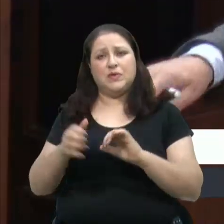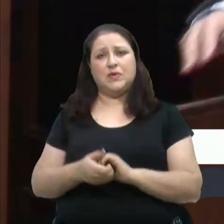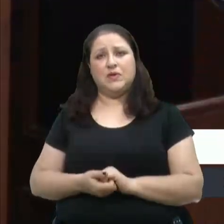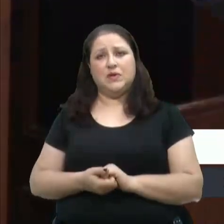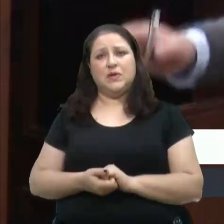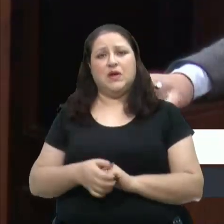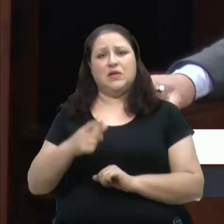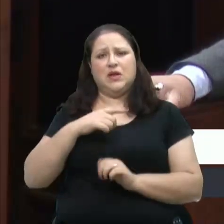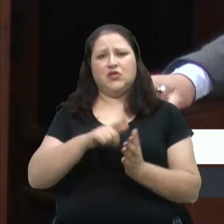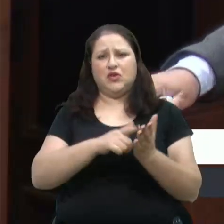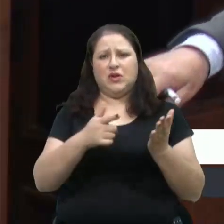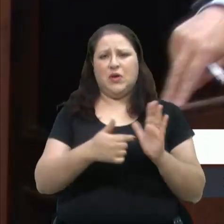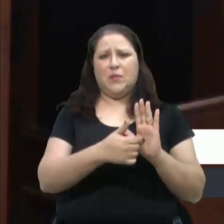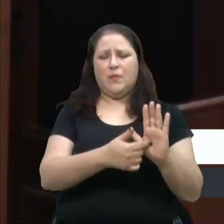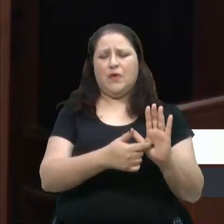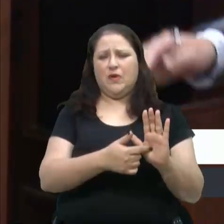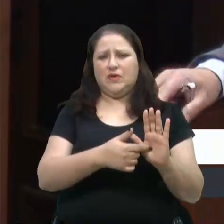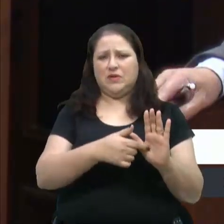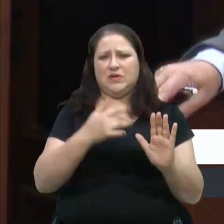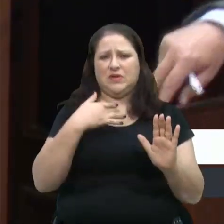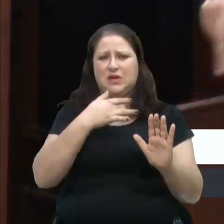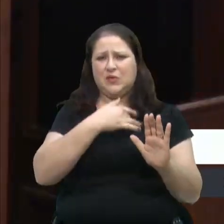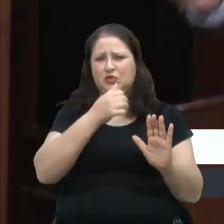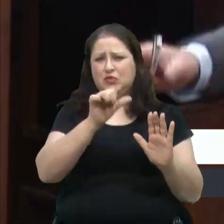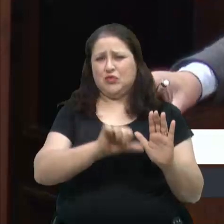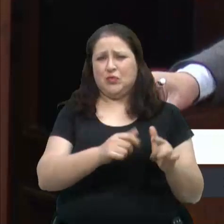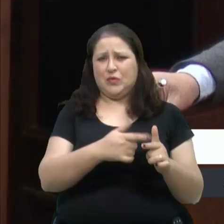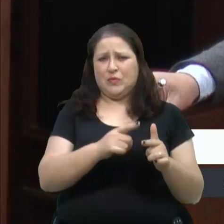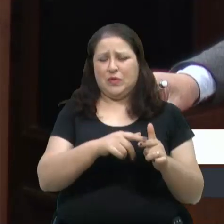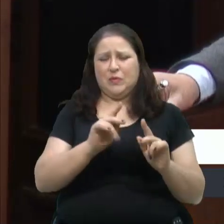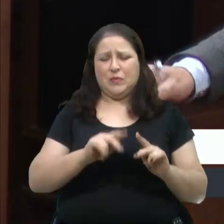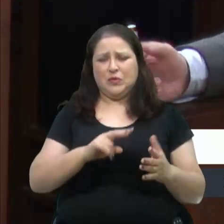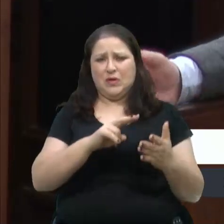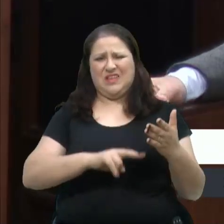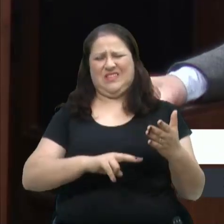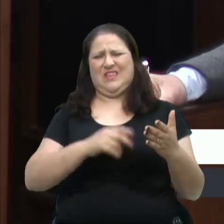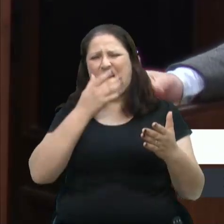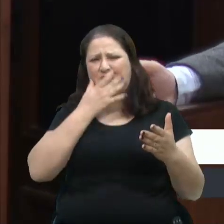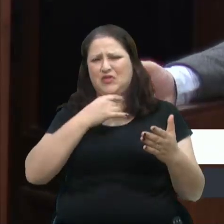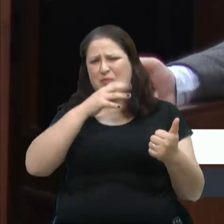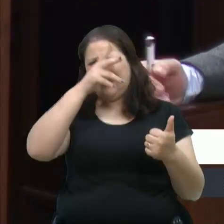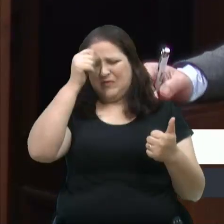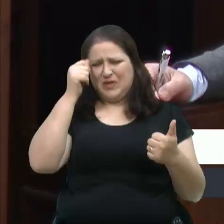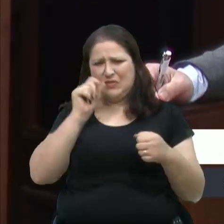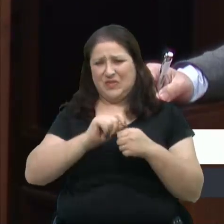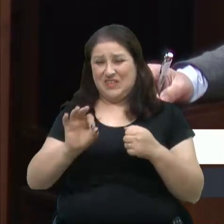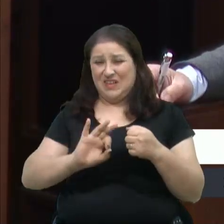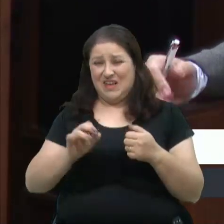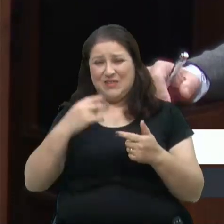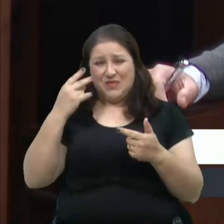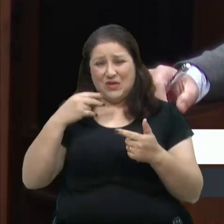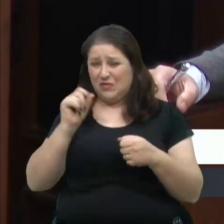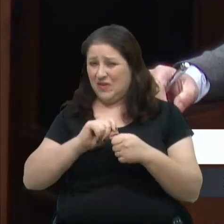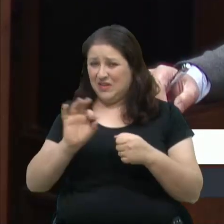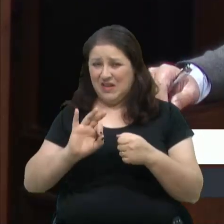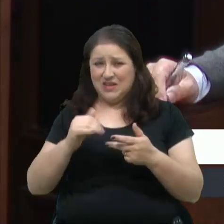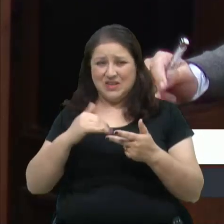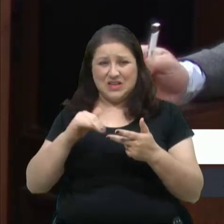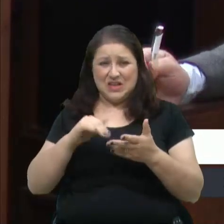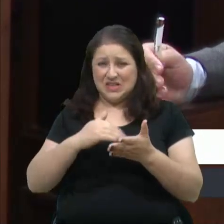então não tá fazendo nada Prefeito não tá fazendo nada secretária não tá fazendo nada não o pessoal tá se esforçando para que esses números sejam menores